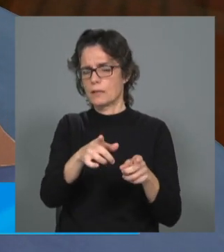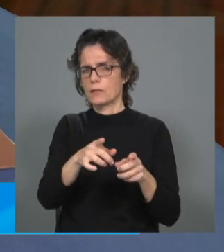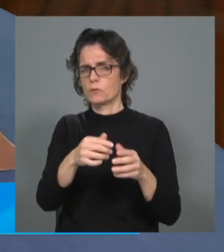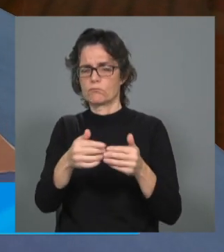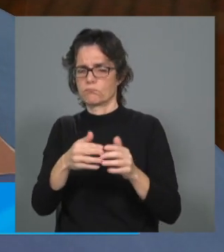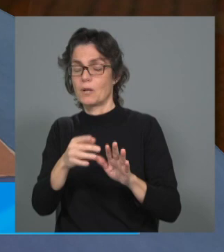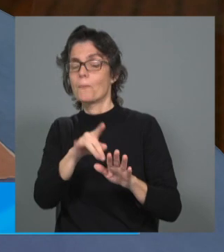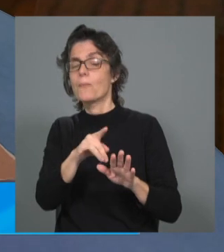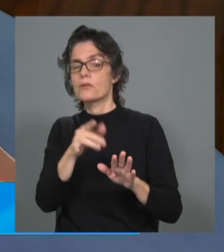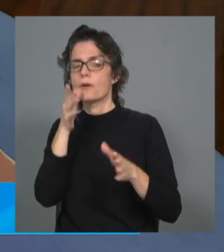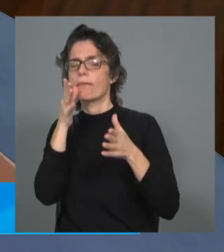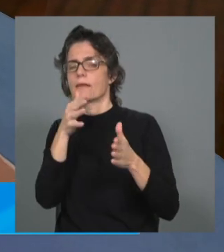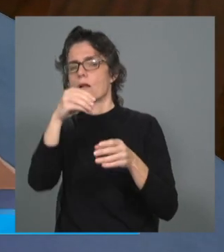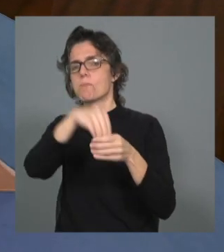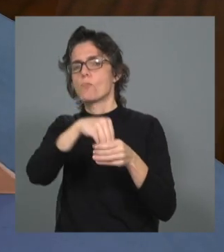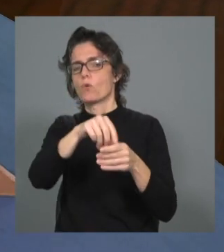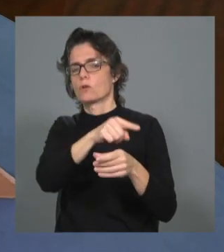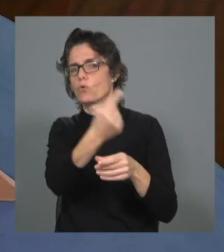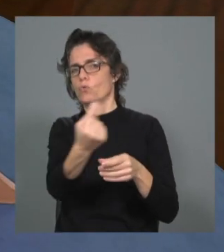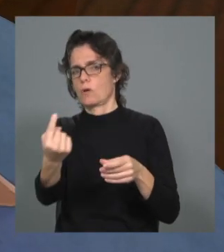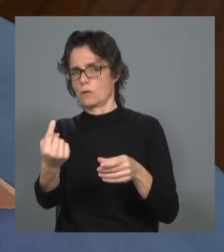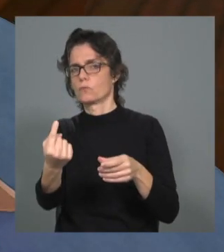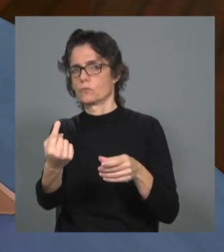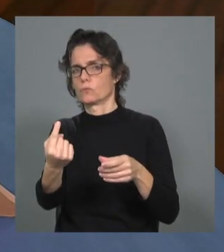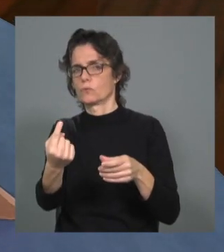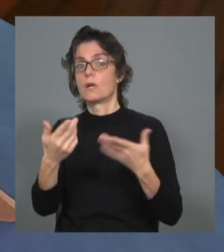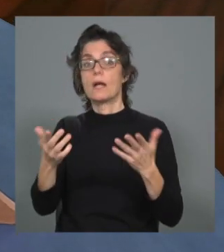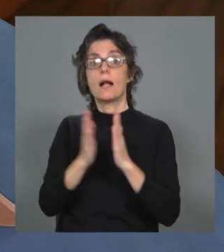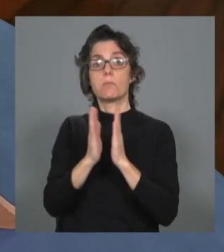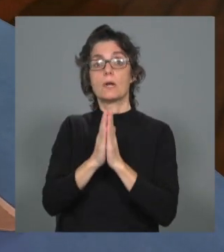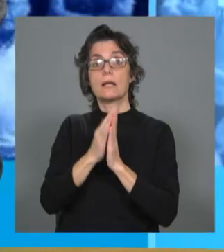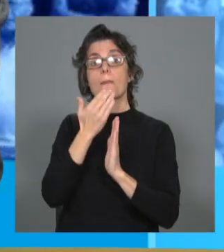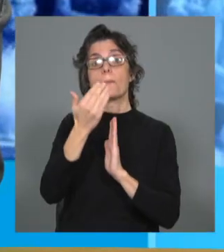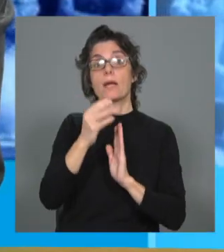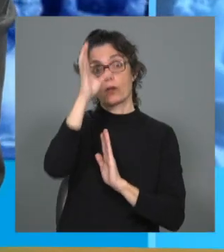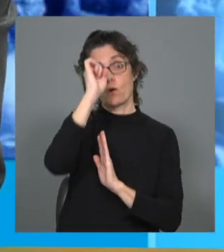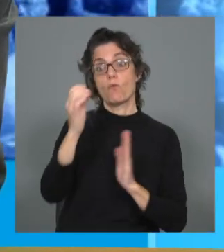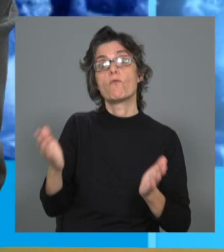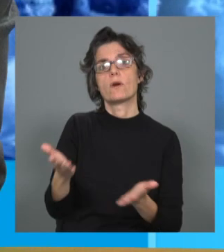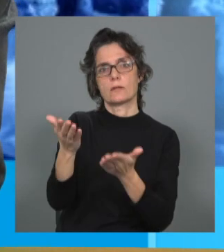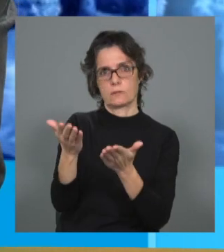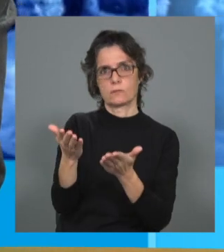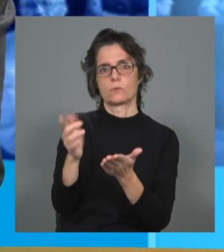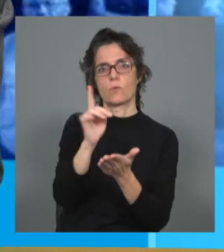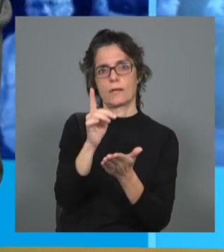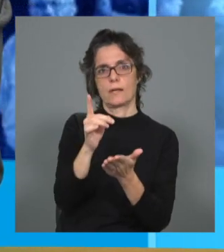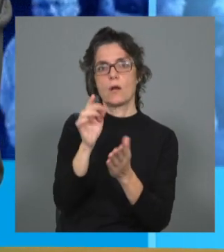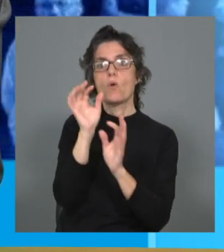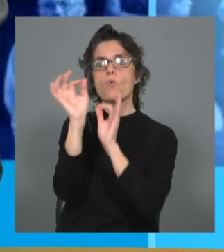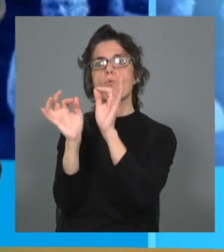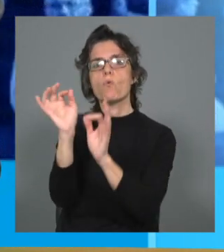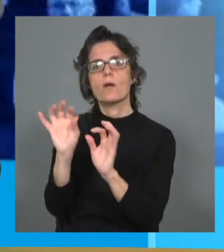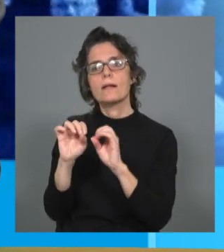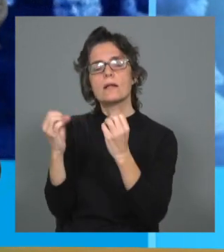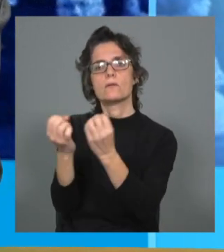emitiu aqui há uns dias atrás, exorta o Governo a justamente cuidar da sociedade portuguesa